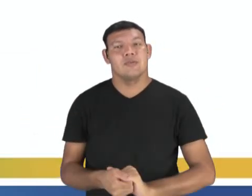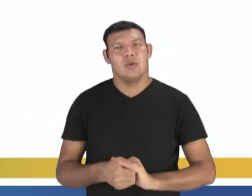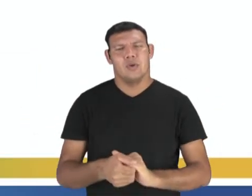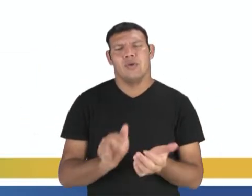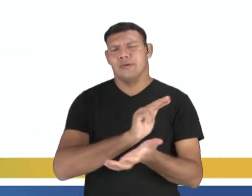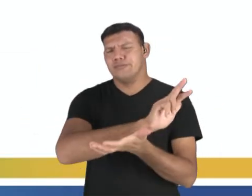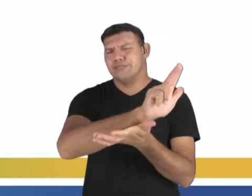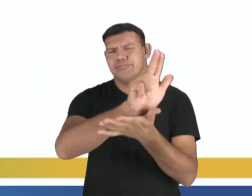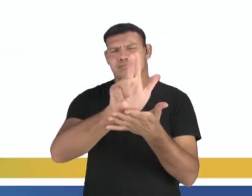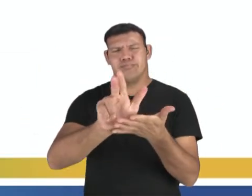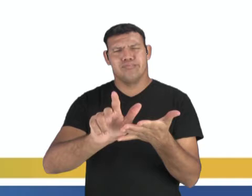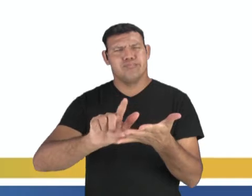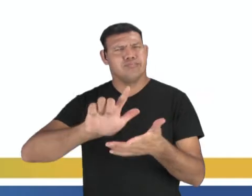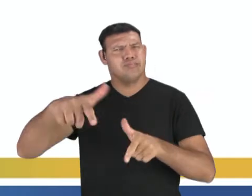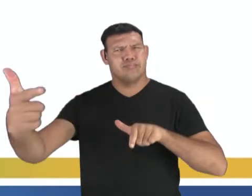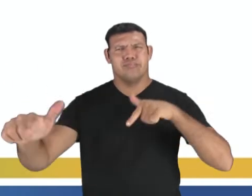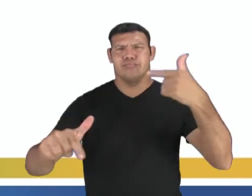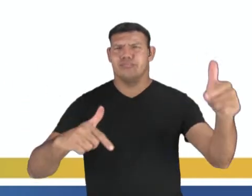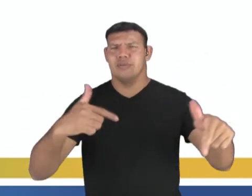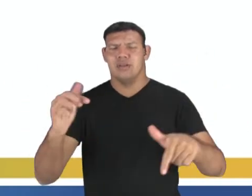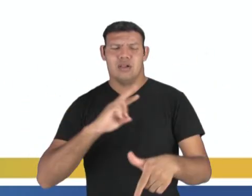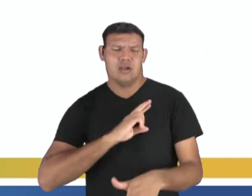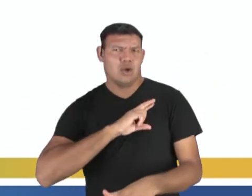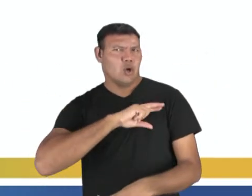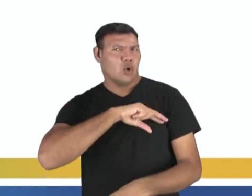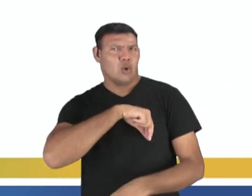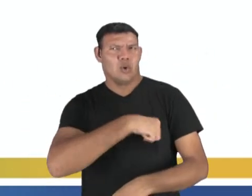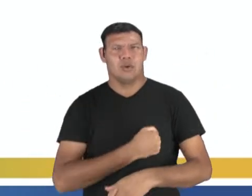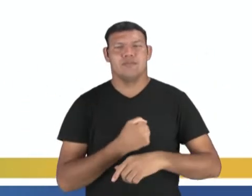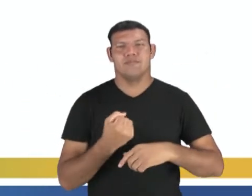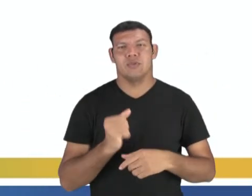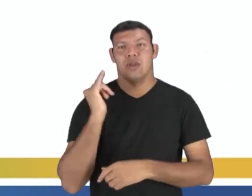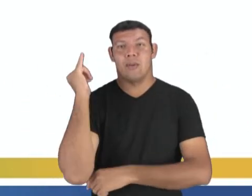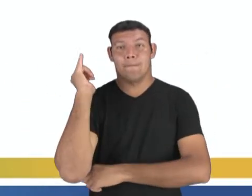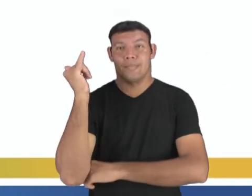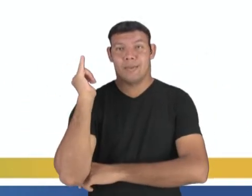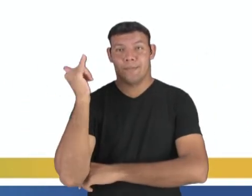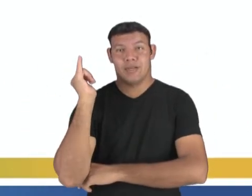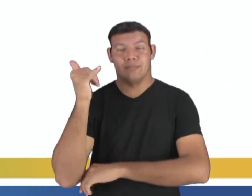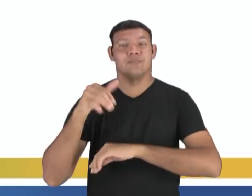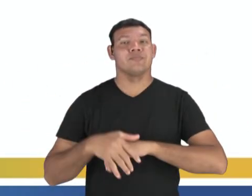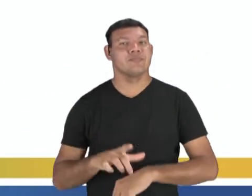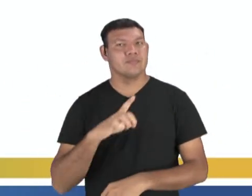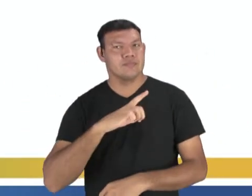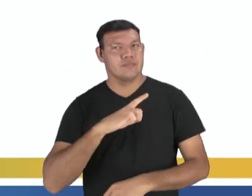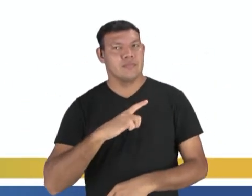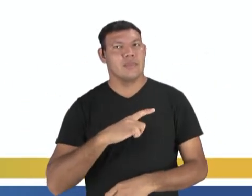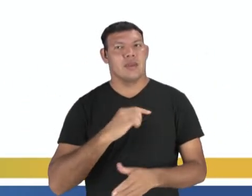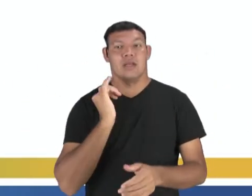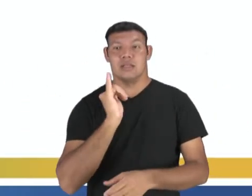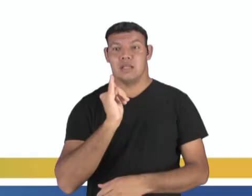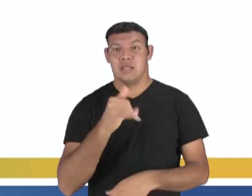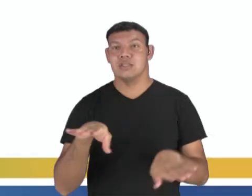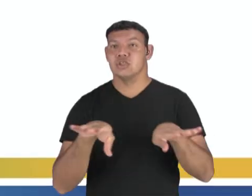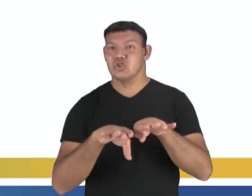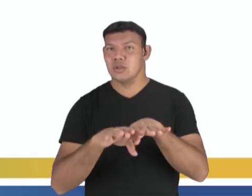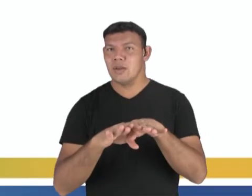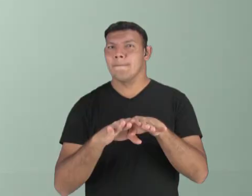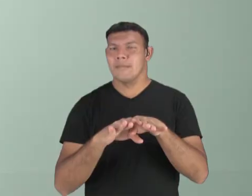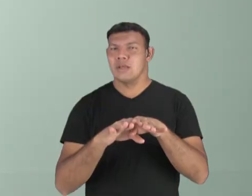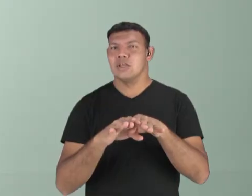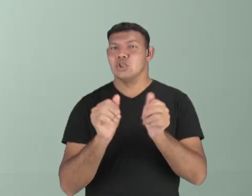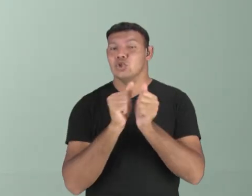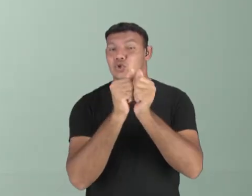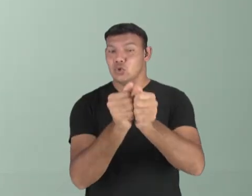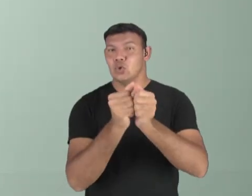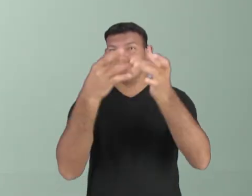dentre outros. Então, acontece de muitos romances, por exemplo, ou contos, eles tanto terem a narração quanto a descrição, porque